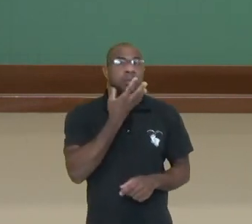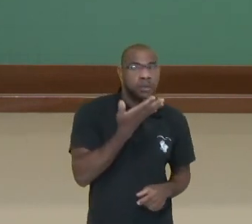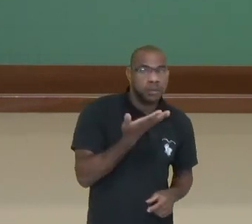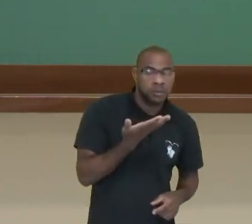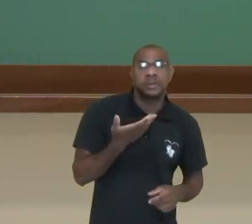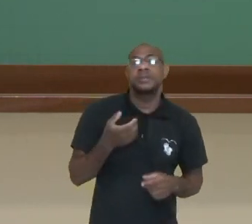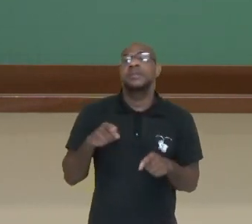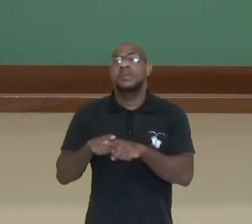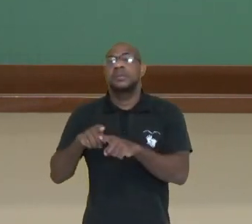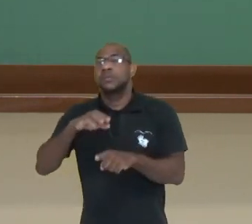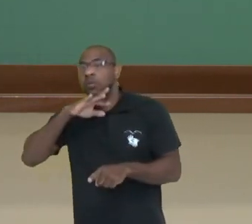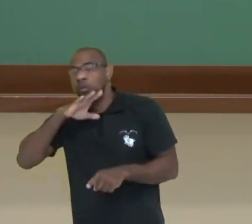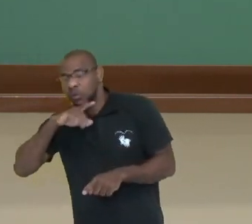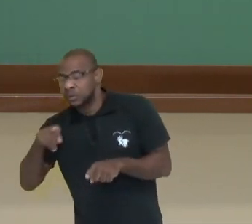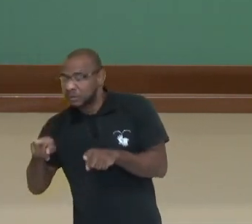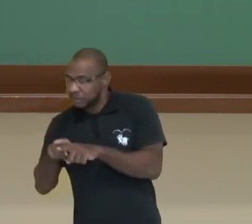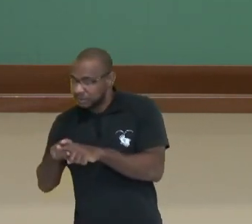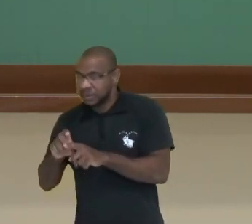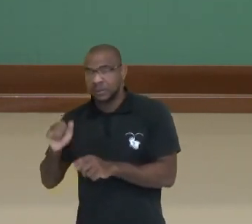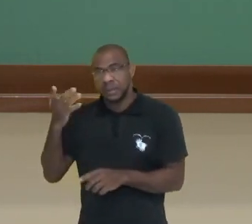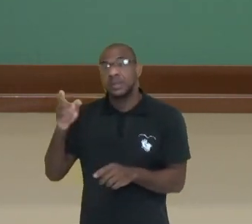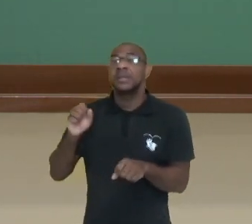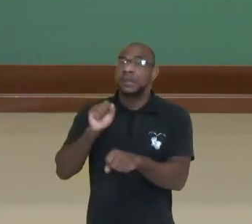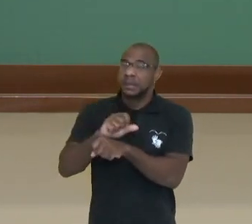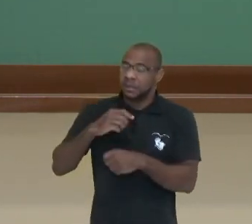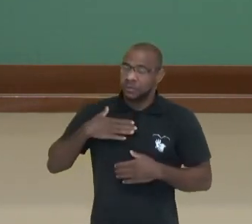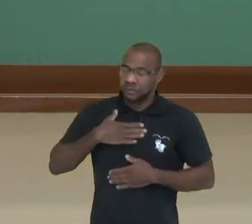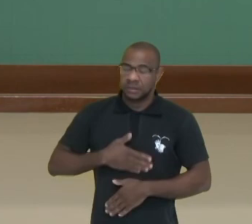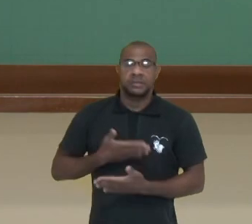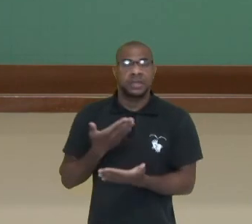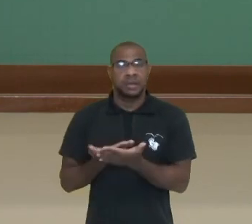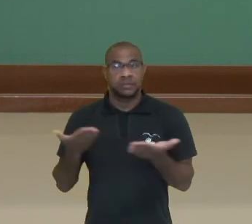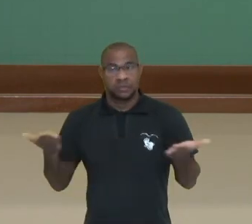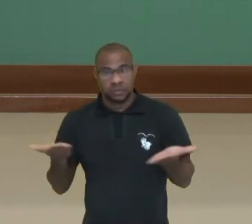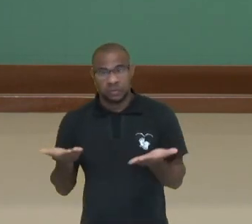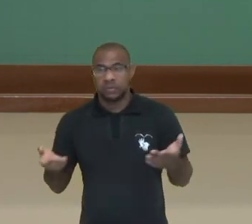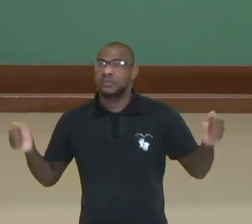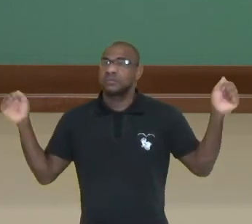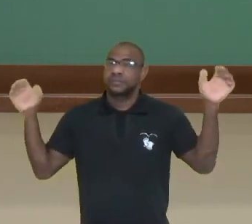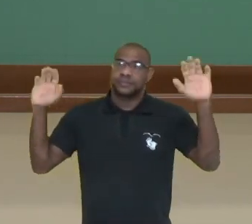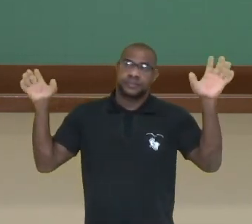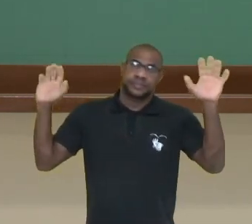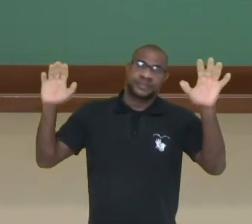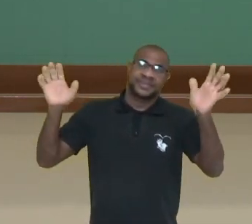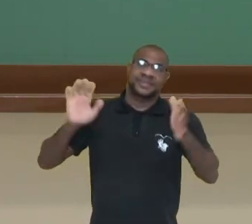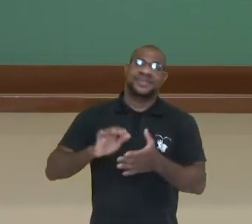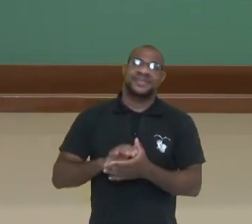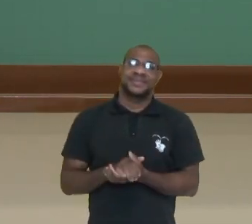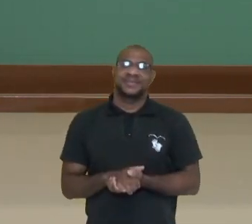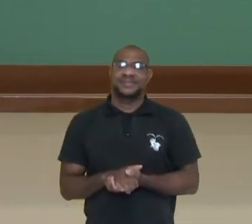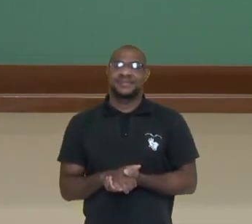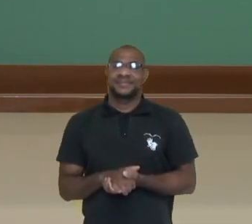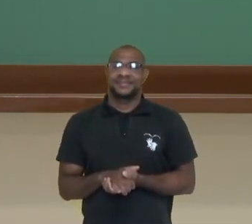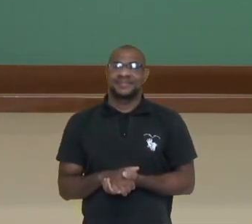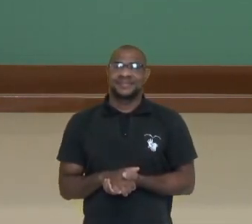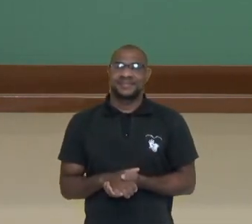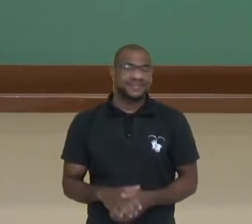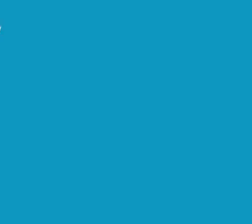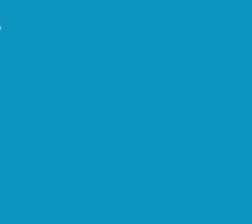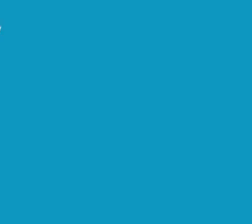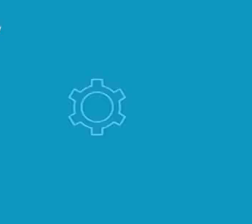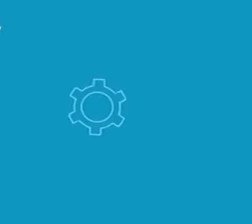realmente que vocês tenham curtido a aulinha de hoje. E eu aguardo vocês para a próxima. Tchau, galerinha!